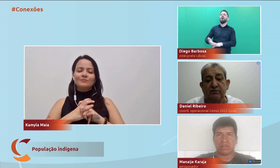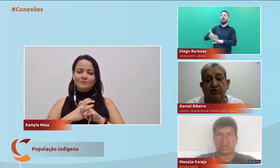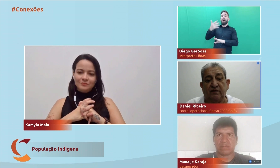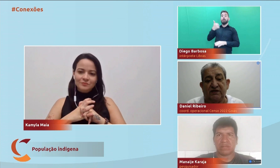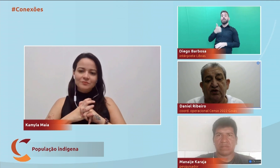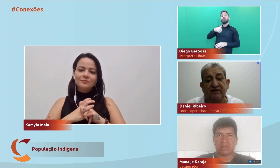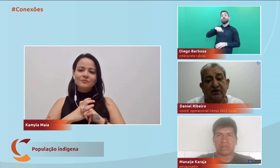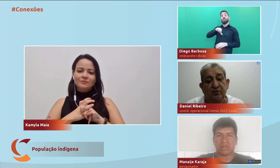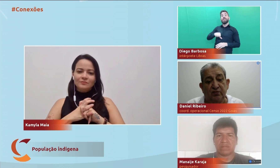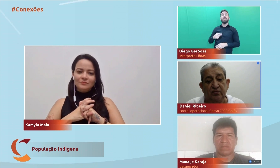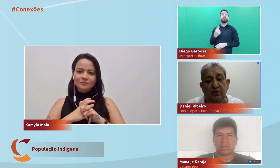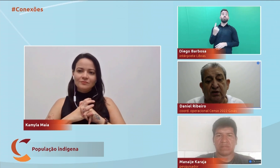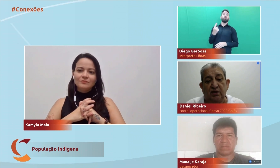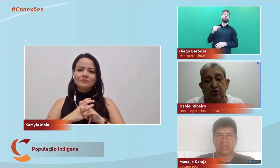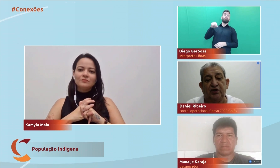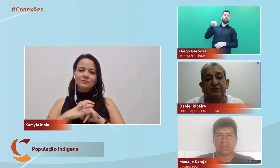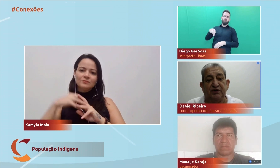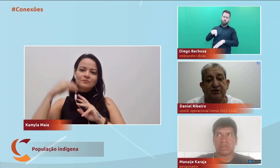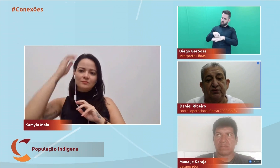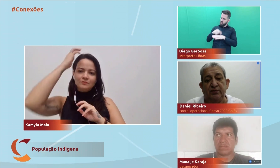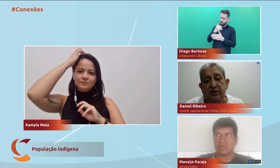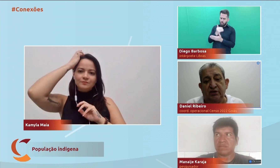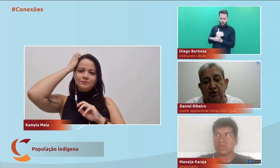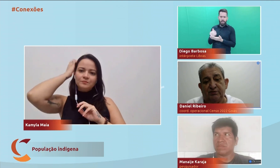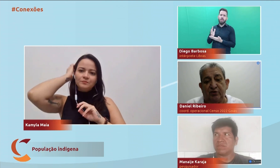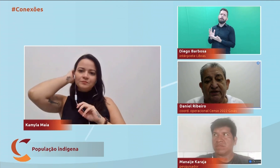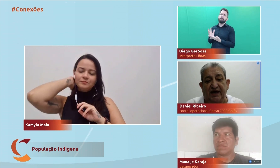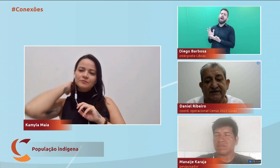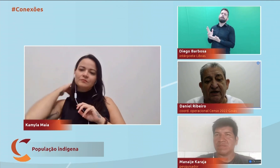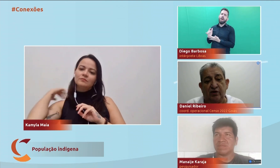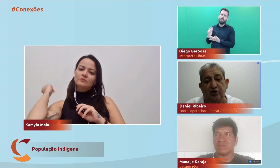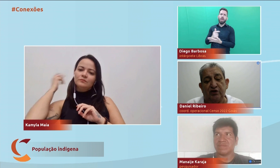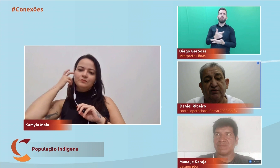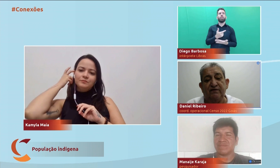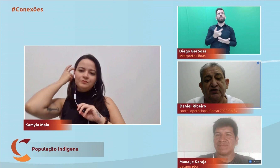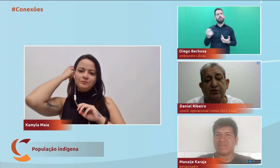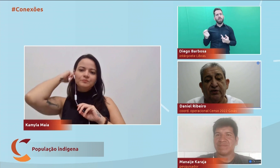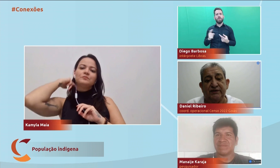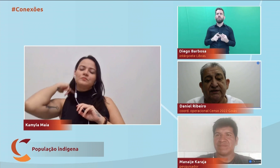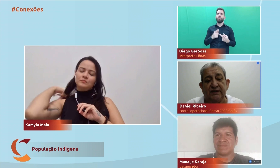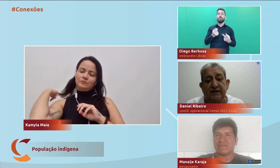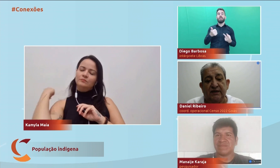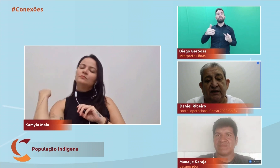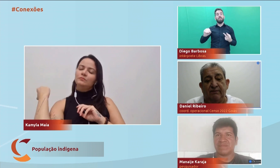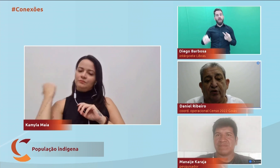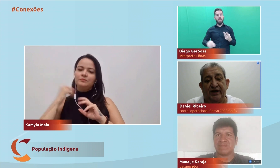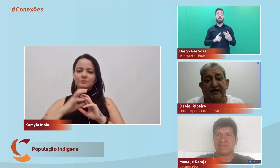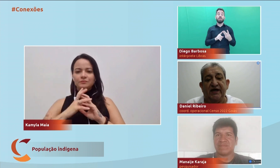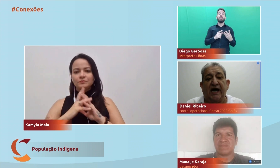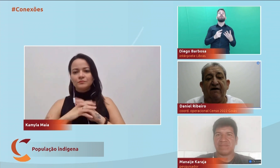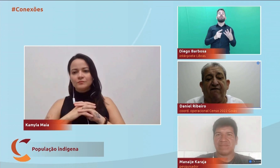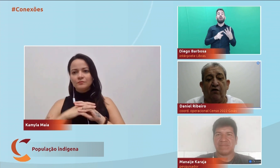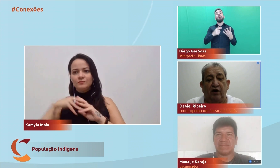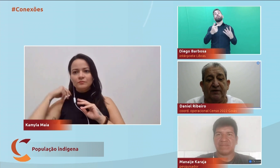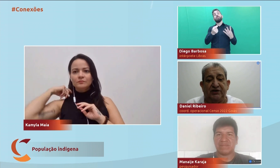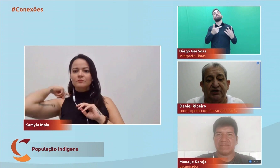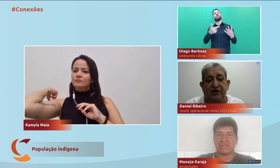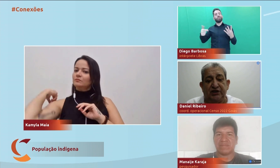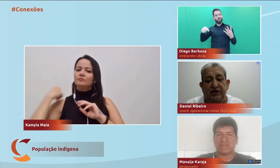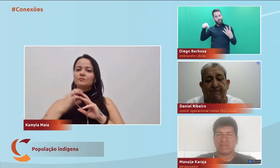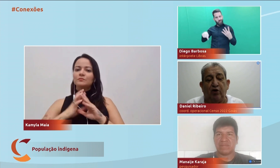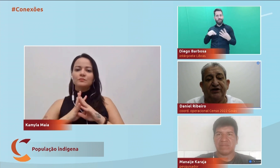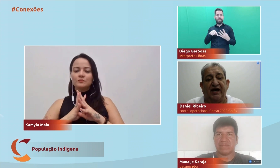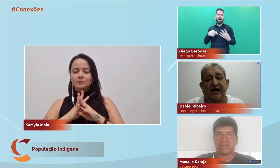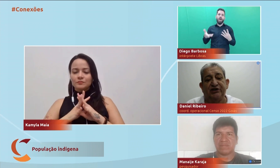Então, 1991, 2000, 2010 e agora em 2022. Porém, a forma